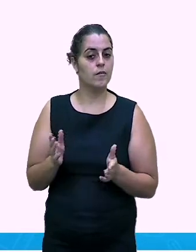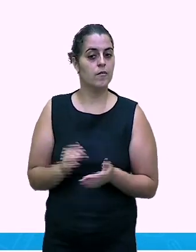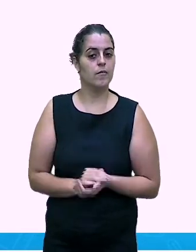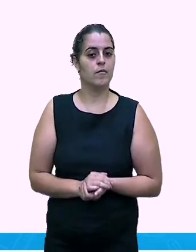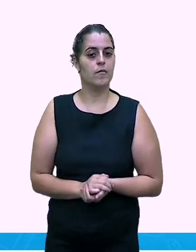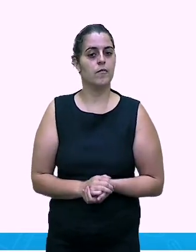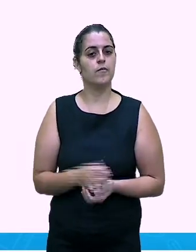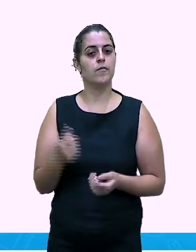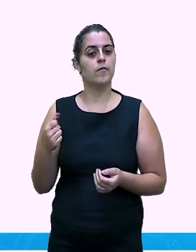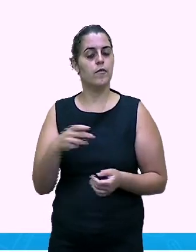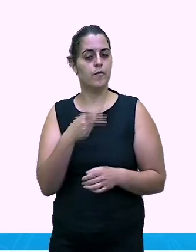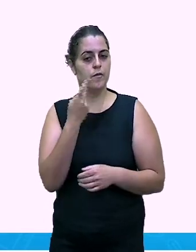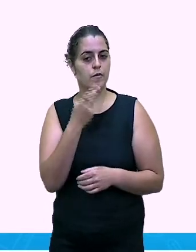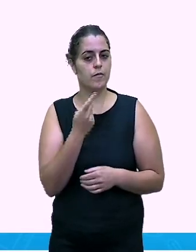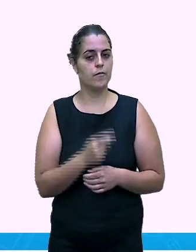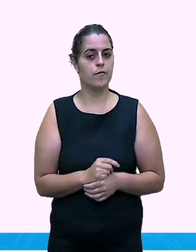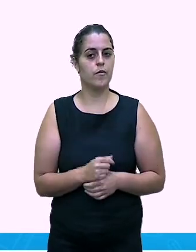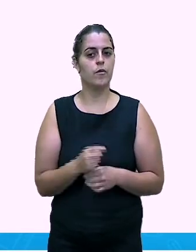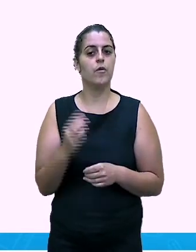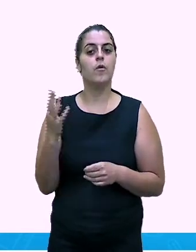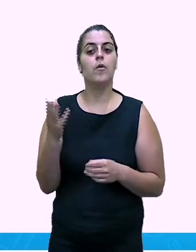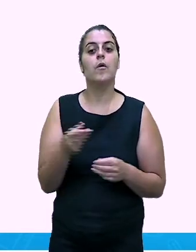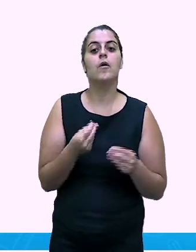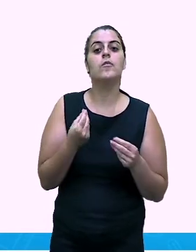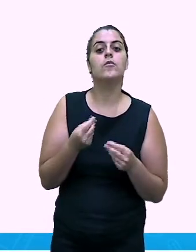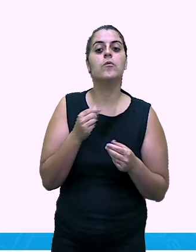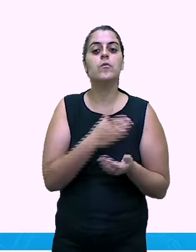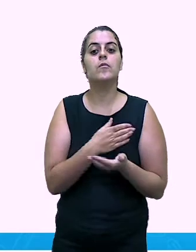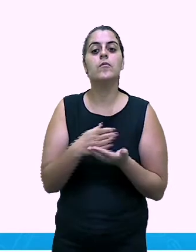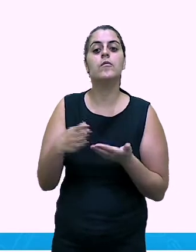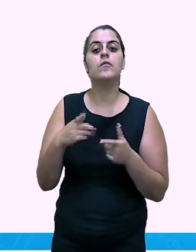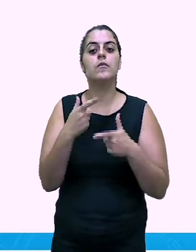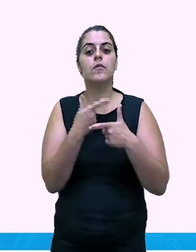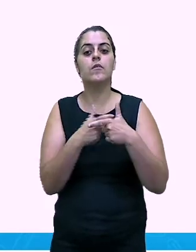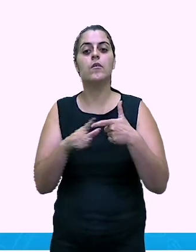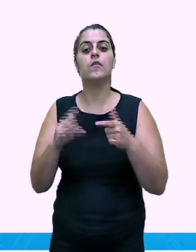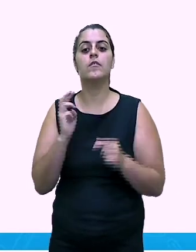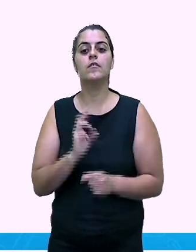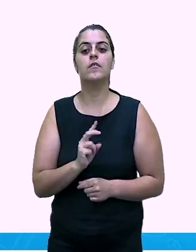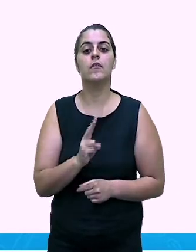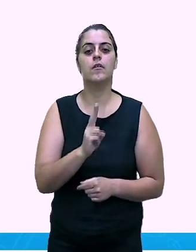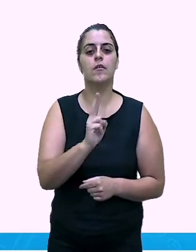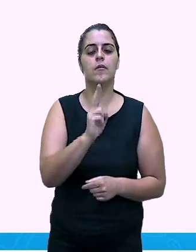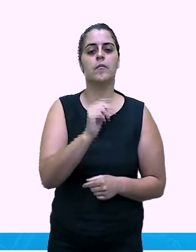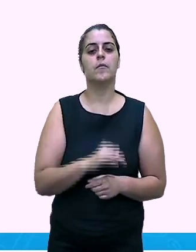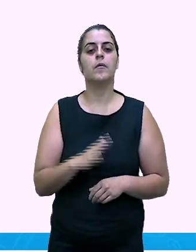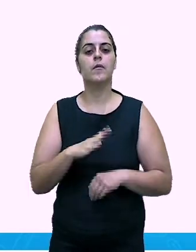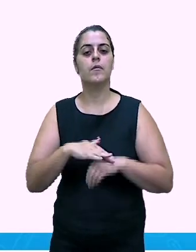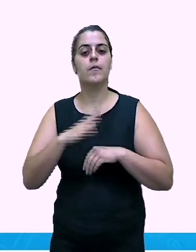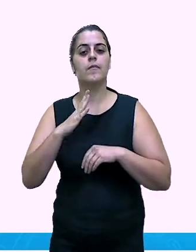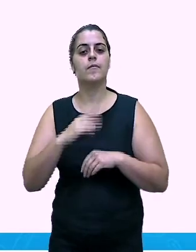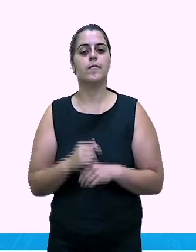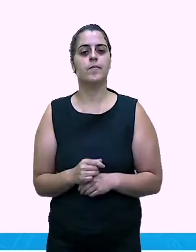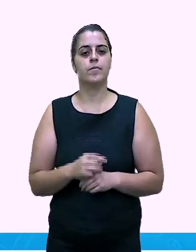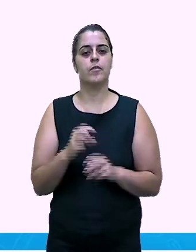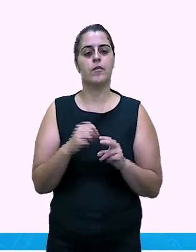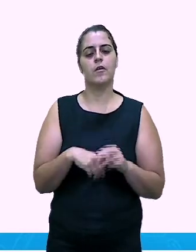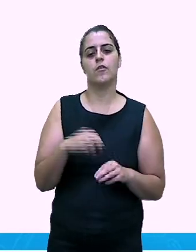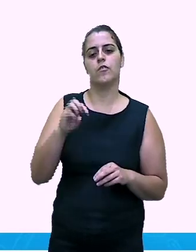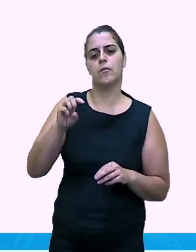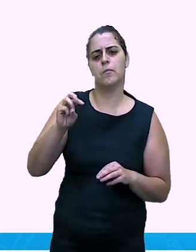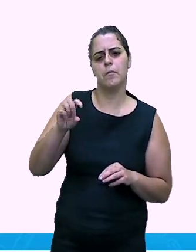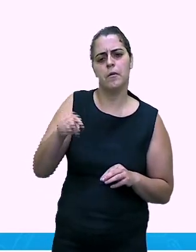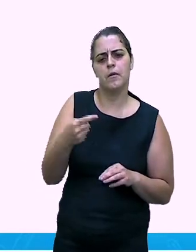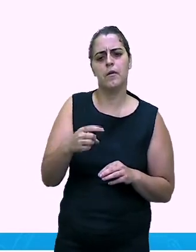estou mostrando para vocês por onde começar a divisão, sempre pela ordem maior, se é a unidade milhar, se é